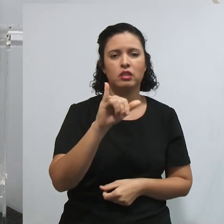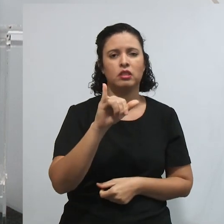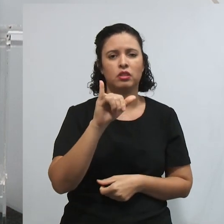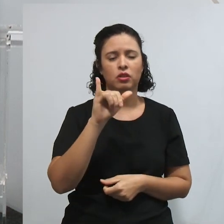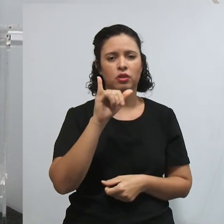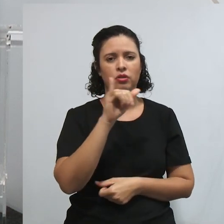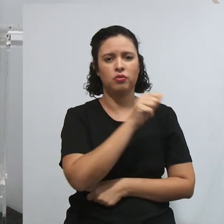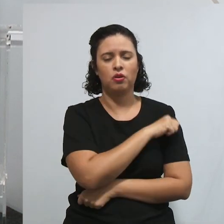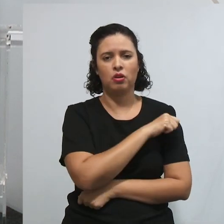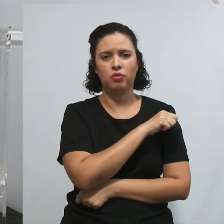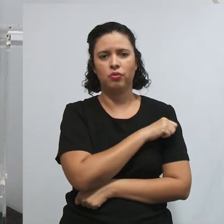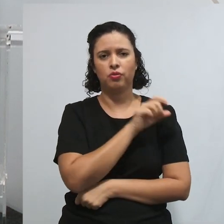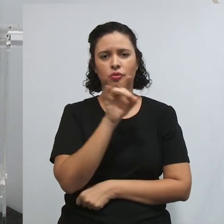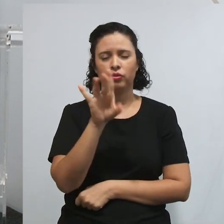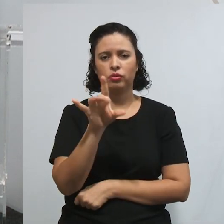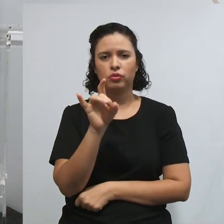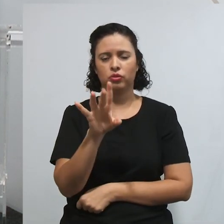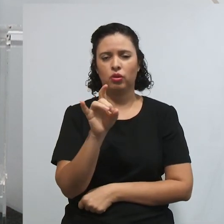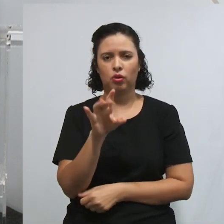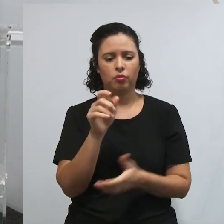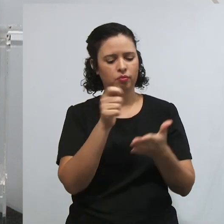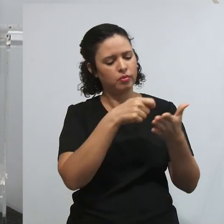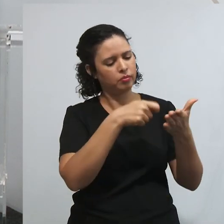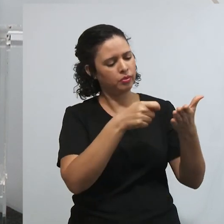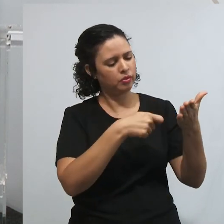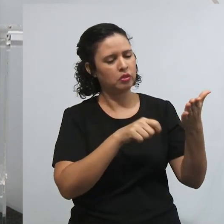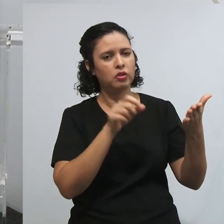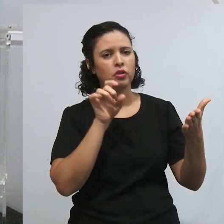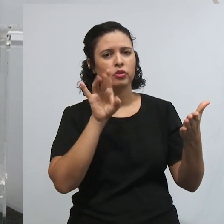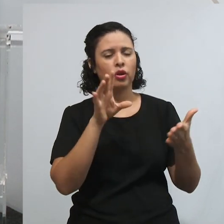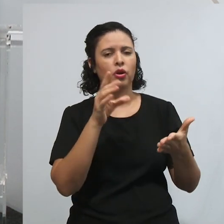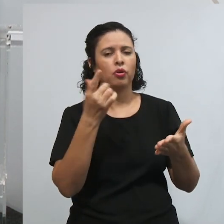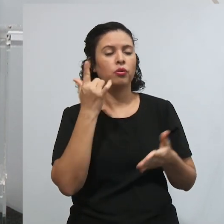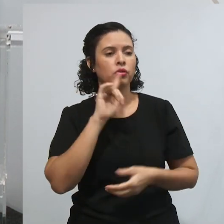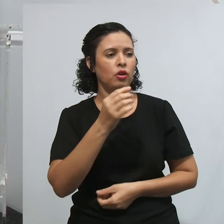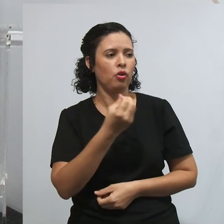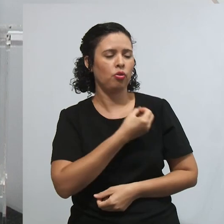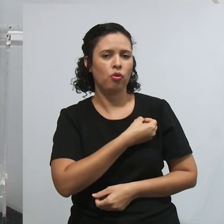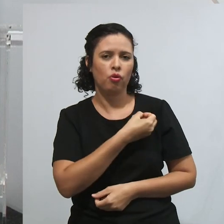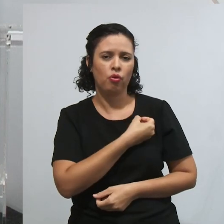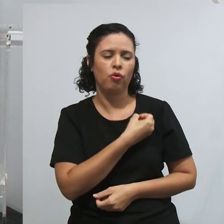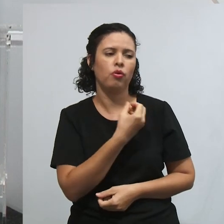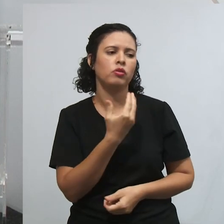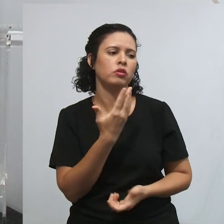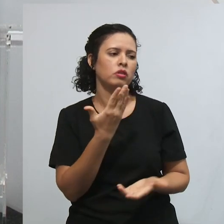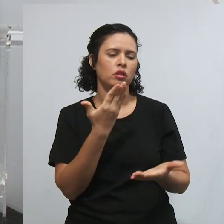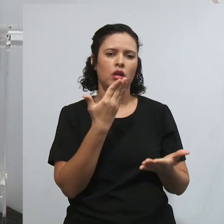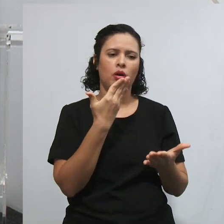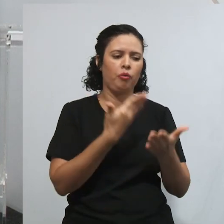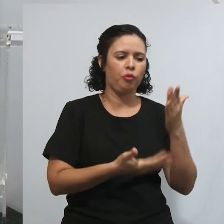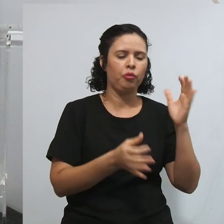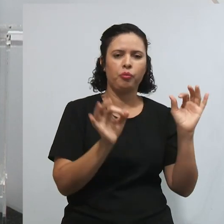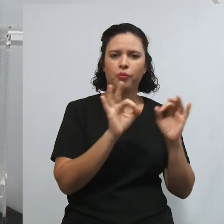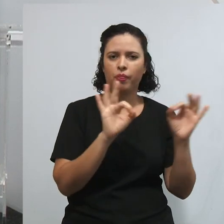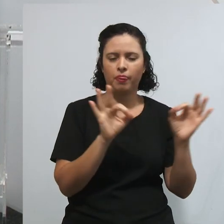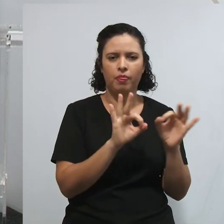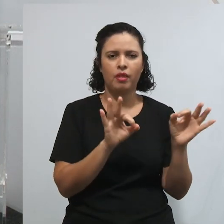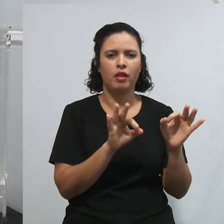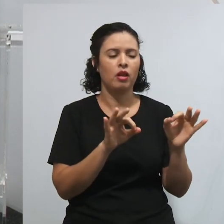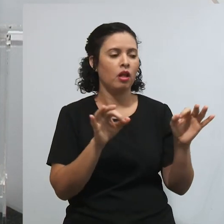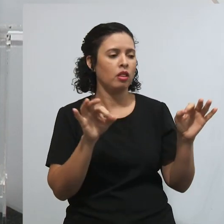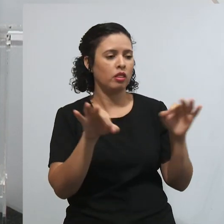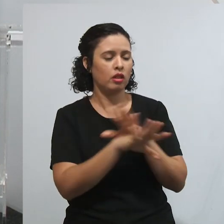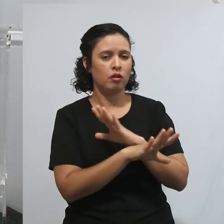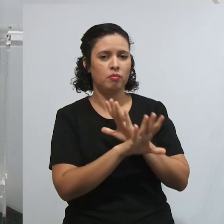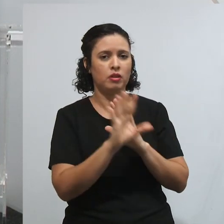está produzindo aquele texto com o objetivo de obter nota, né? Não ficar de recuperação, sair mais cedo